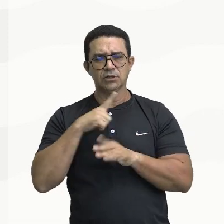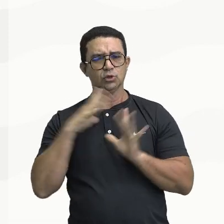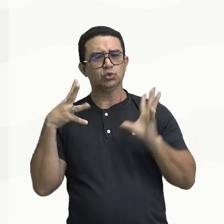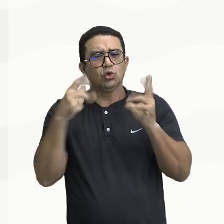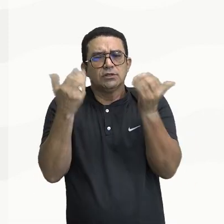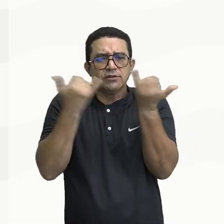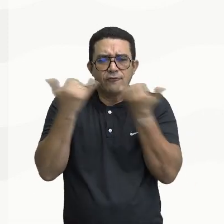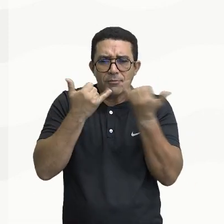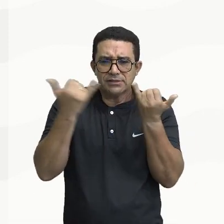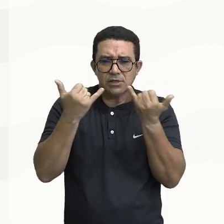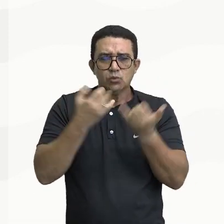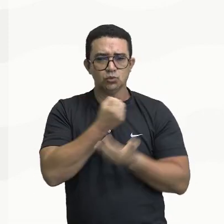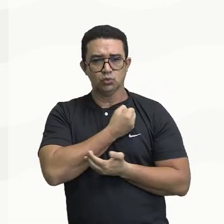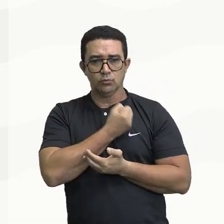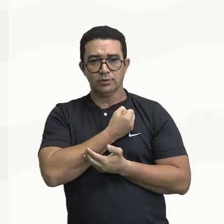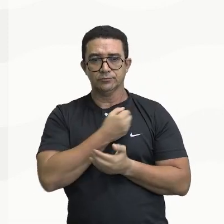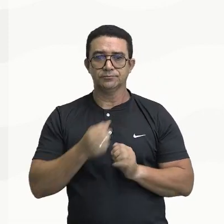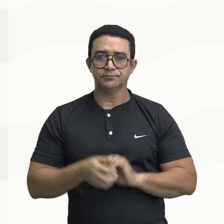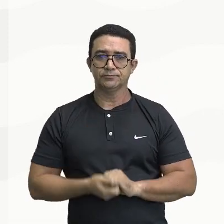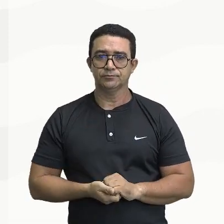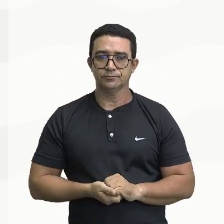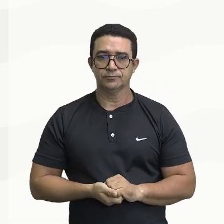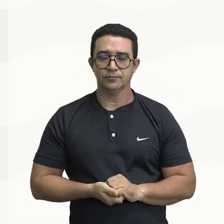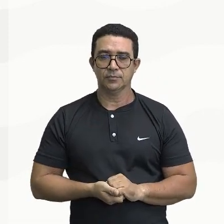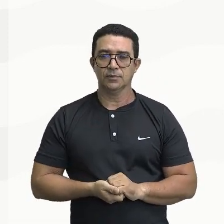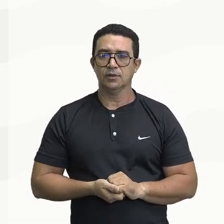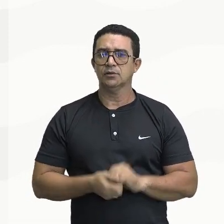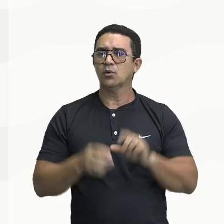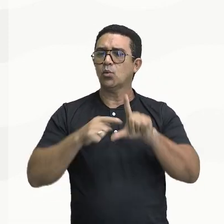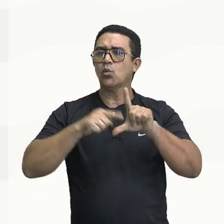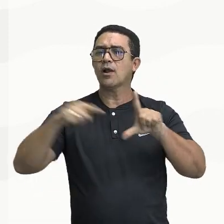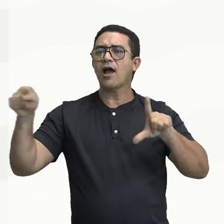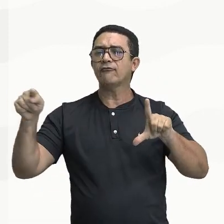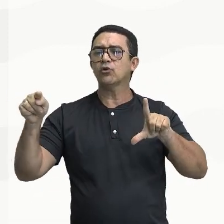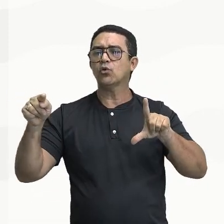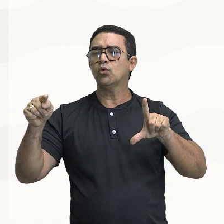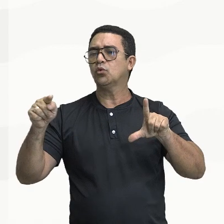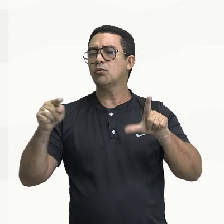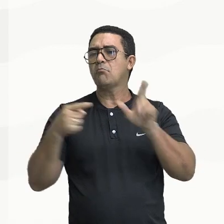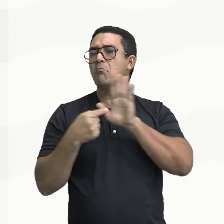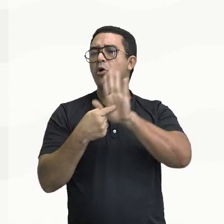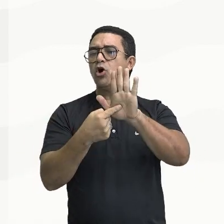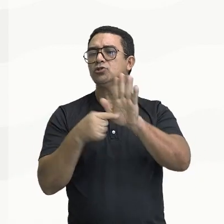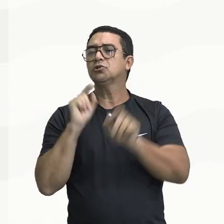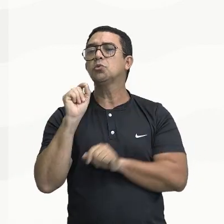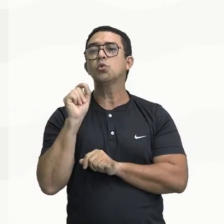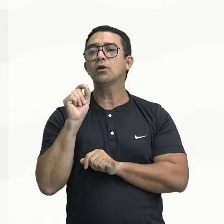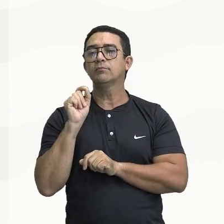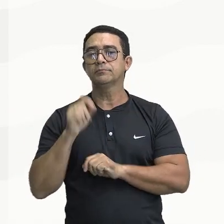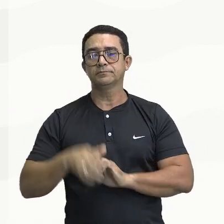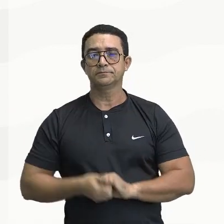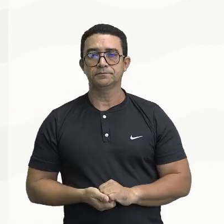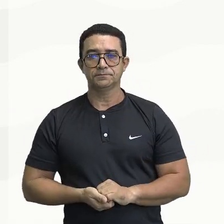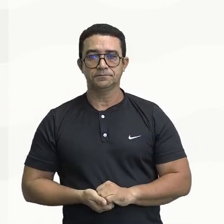e observem ali a legenda. Do que esse gráfico está tratando, professora Manuela? Então, olha